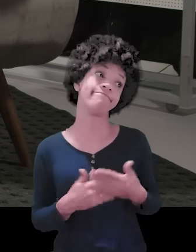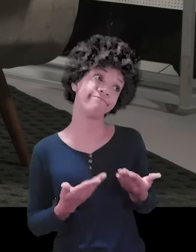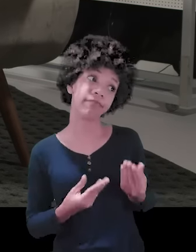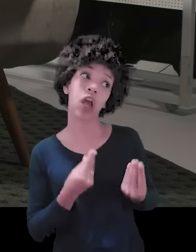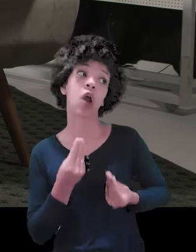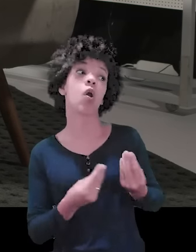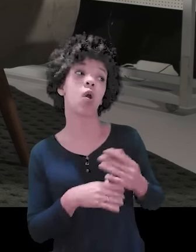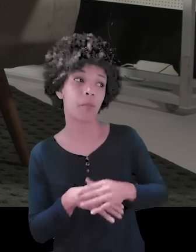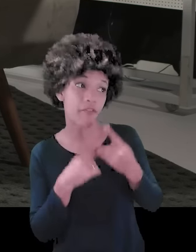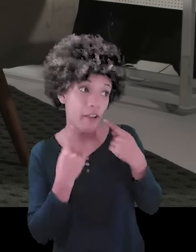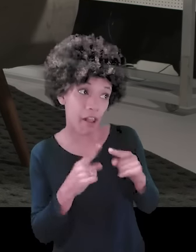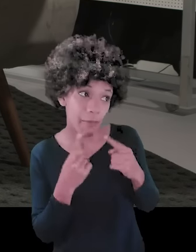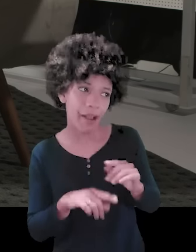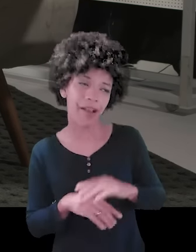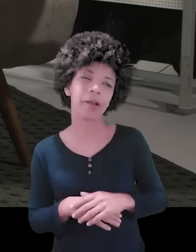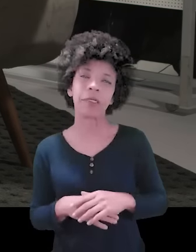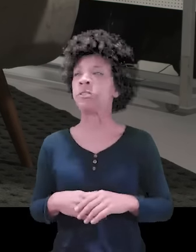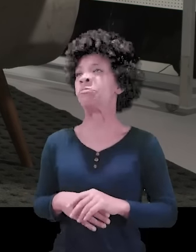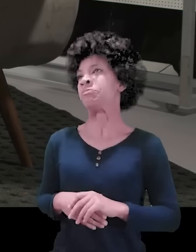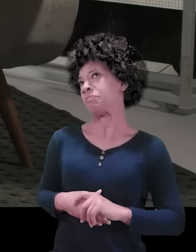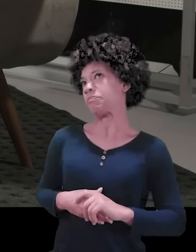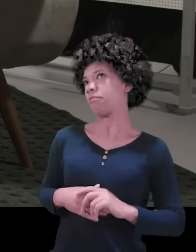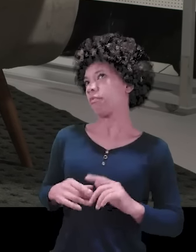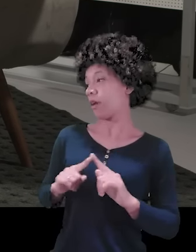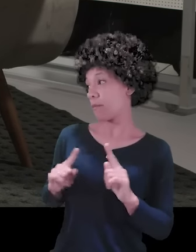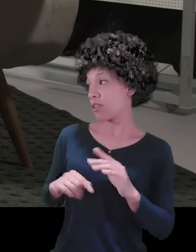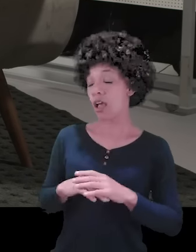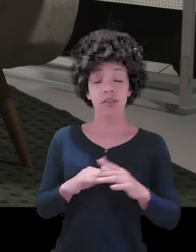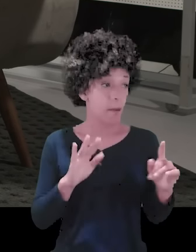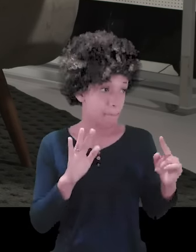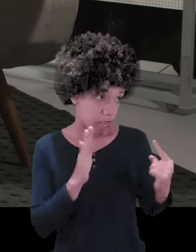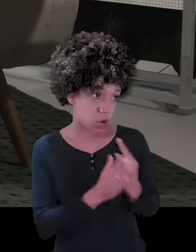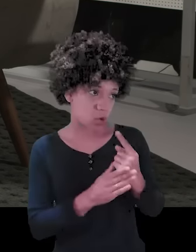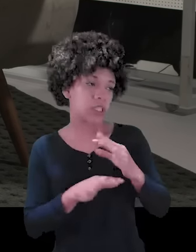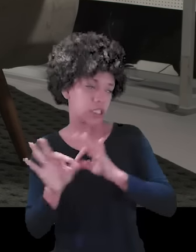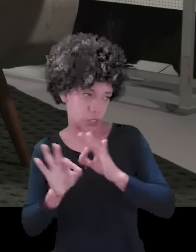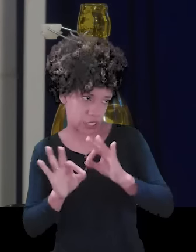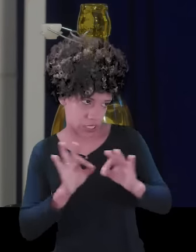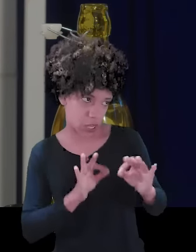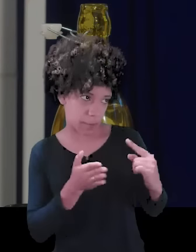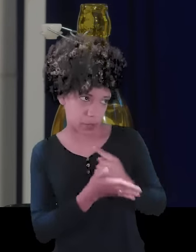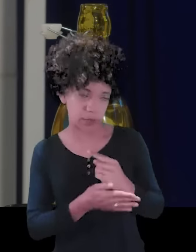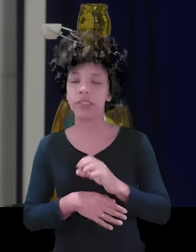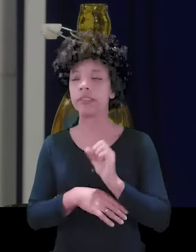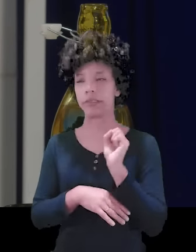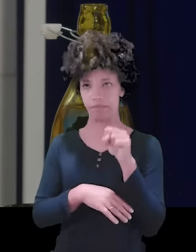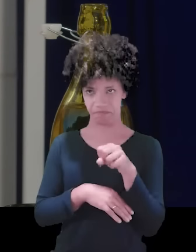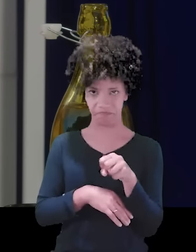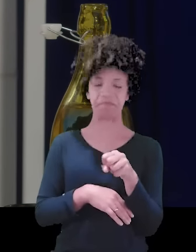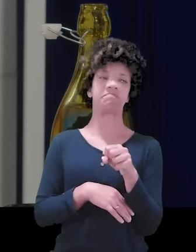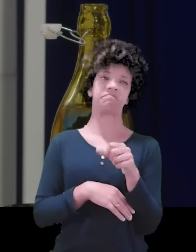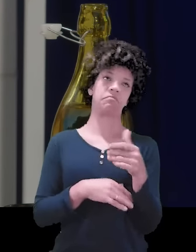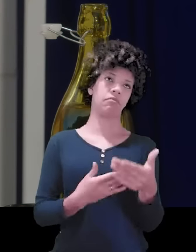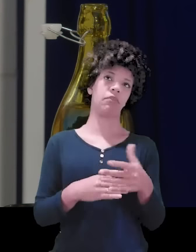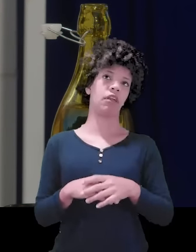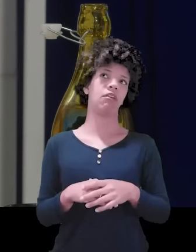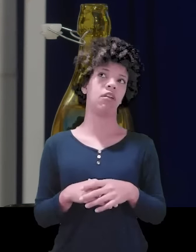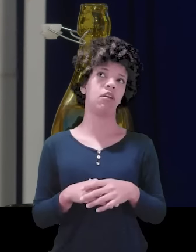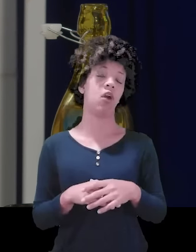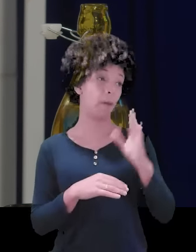depois mas vem cá você perguntou da organização né sim é